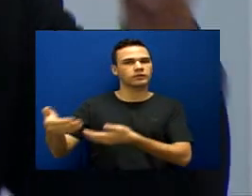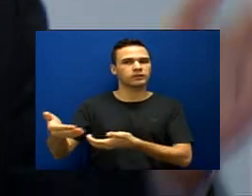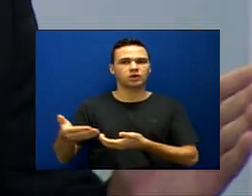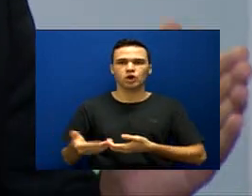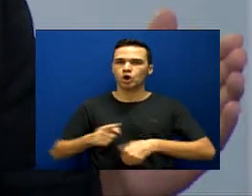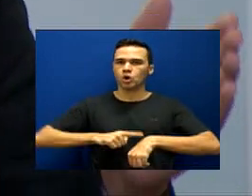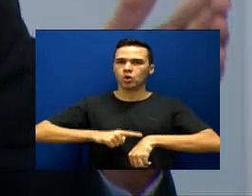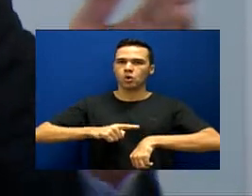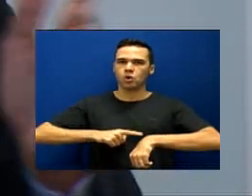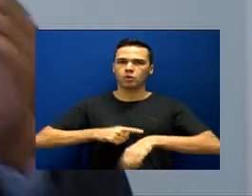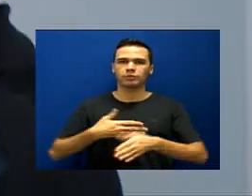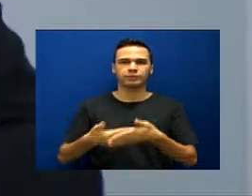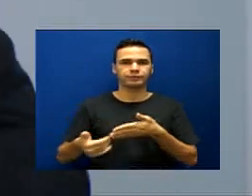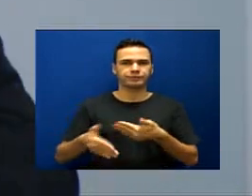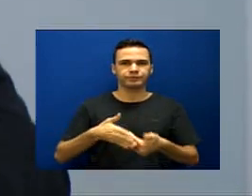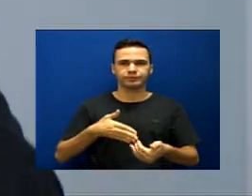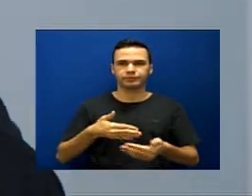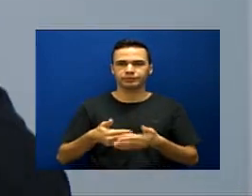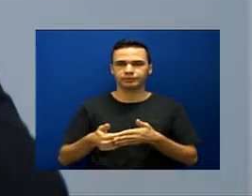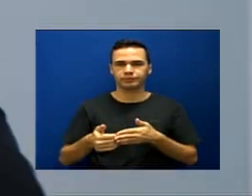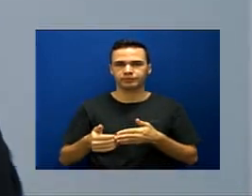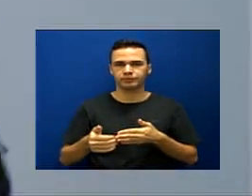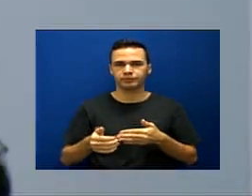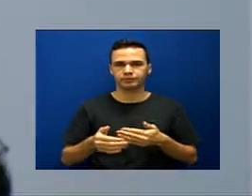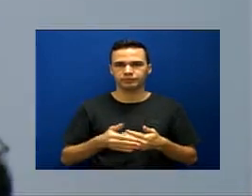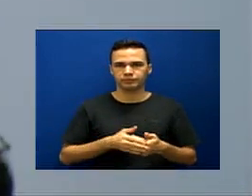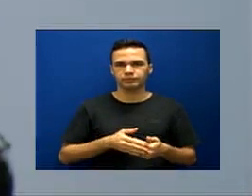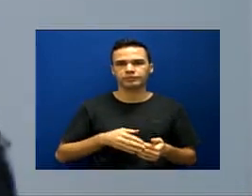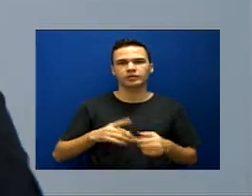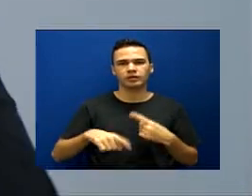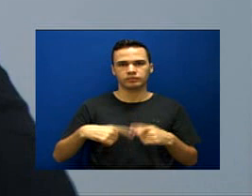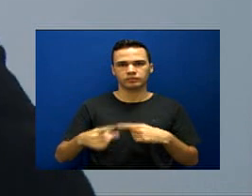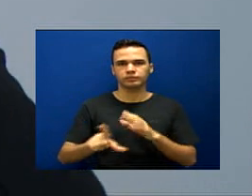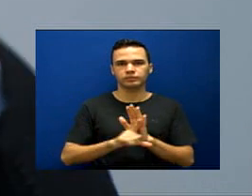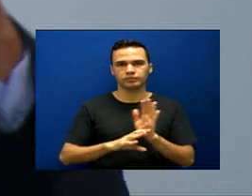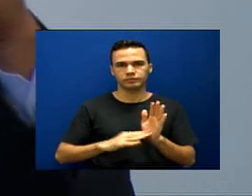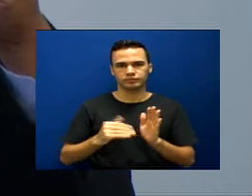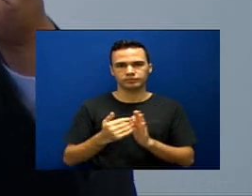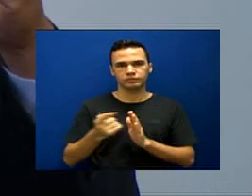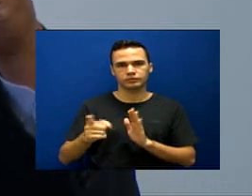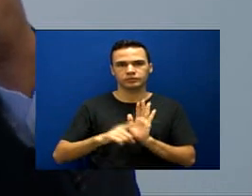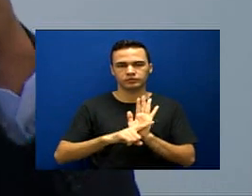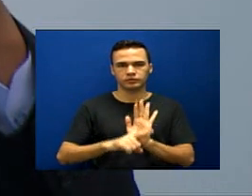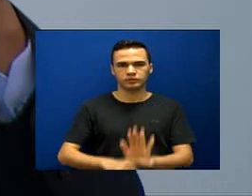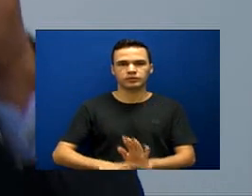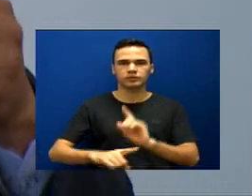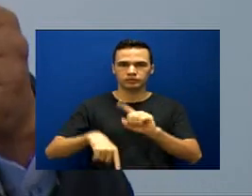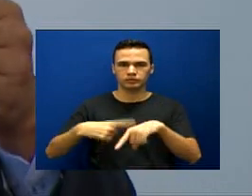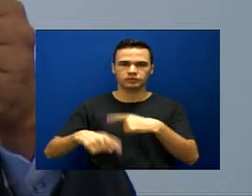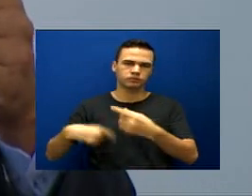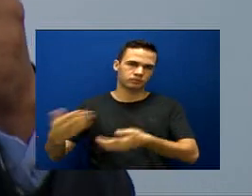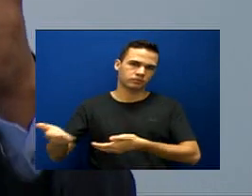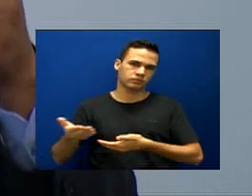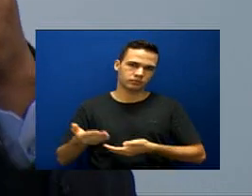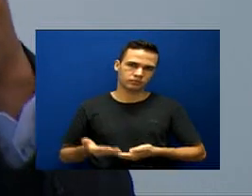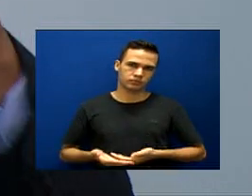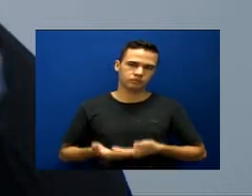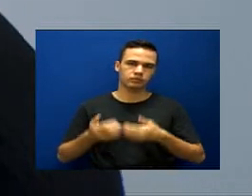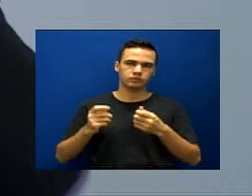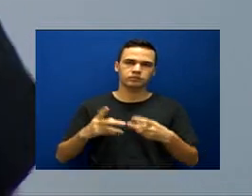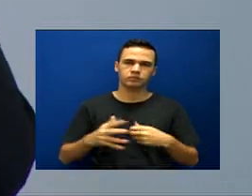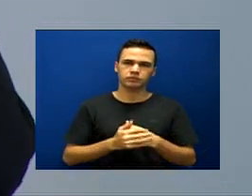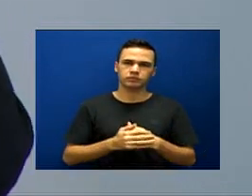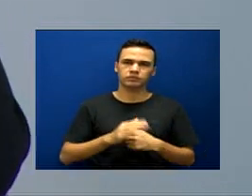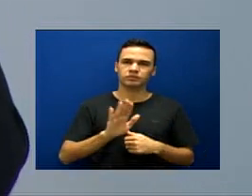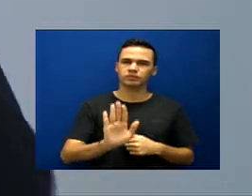qualquer instante... Não, é importante essa emenda dele que fala para prestar o relatório. A emenda é importante. Depois nós convidamos a pessoa para vir esclarecer para dar mais clareza, mas isso negócio